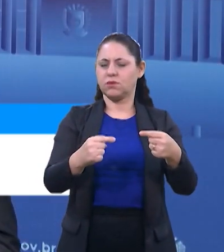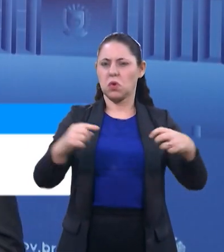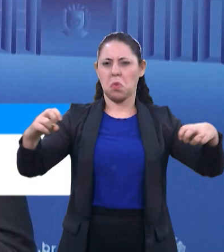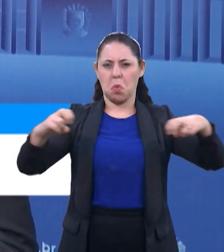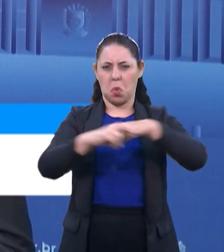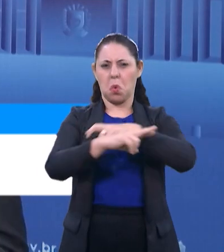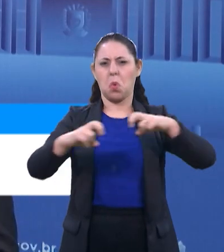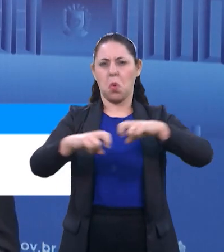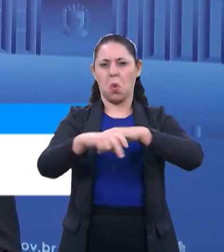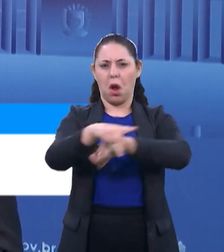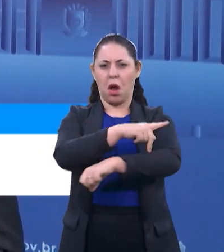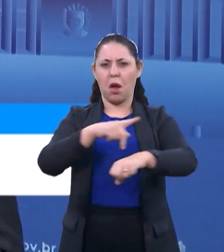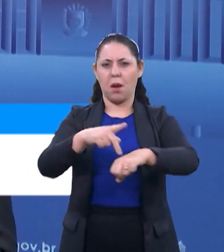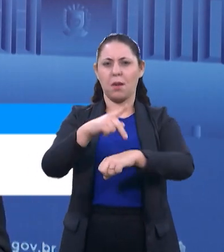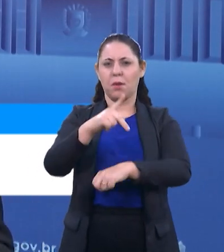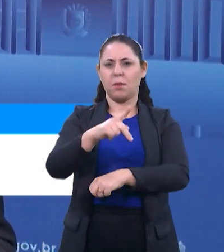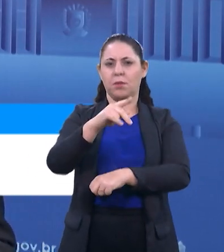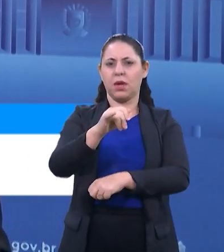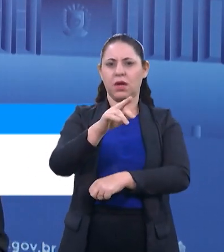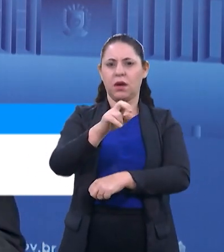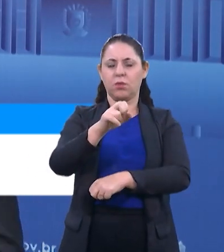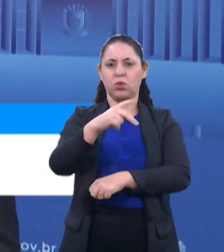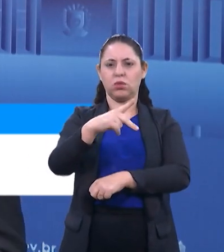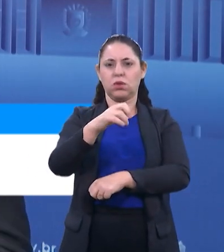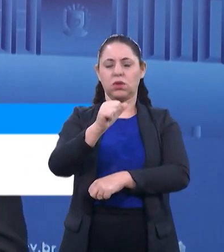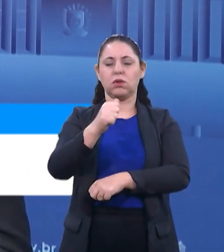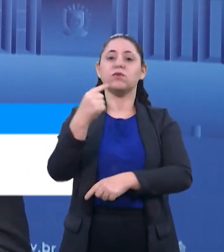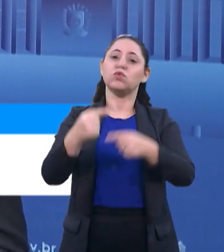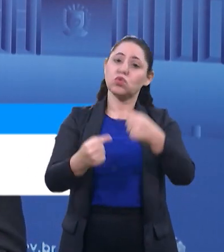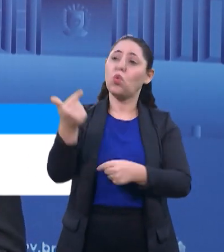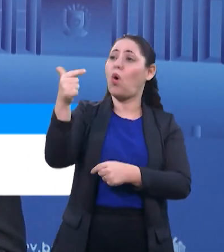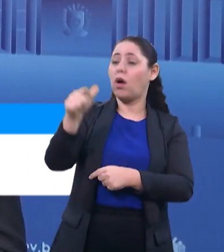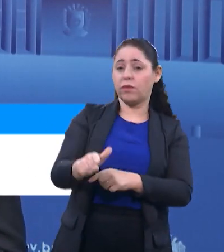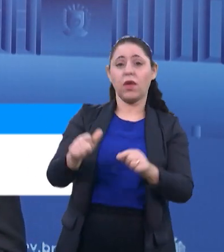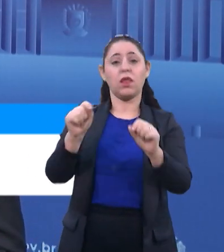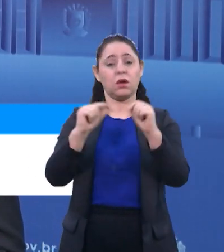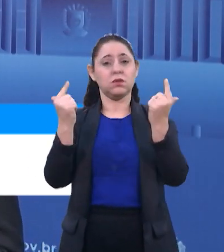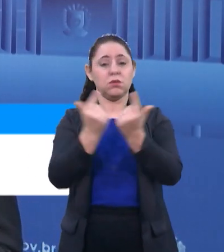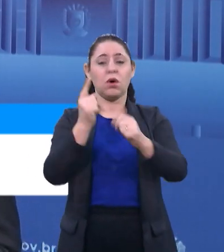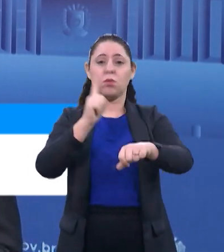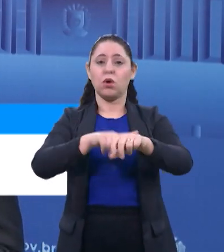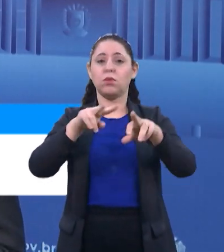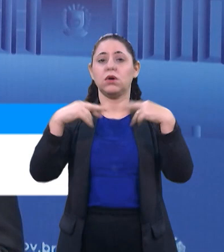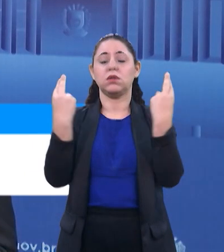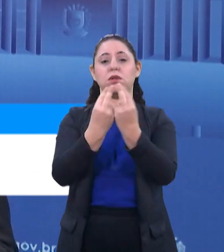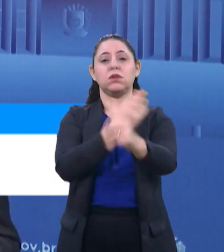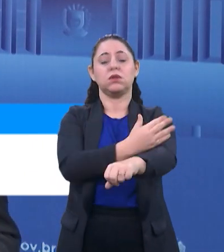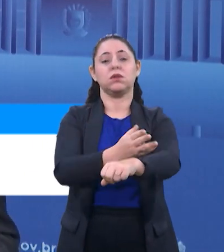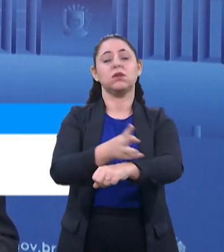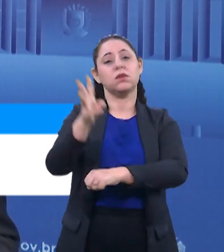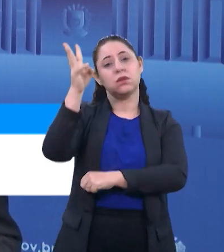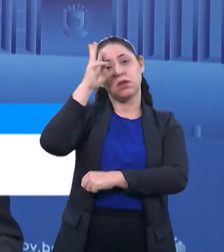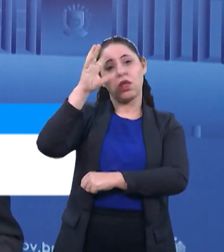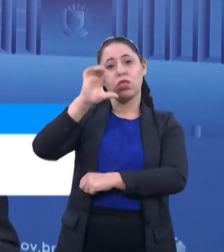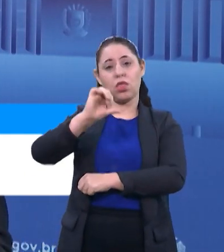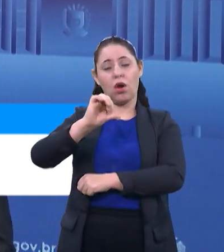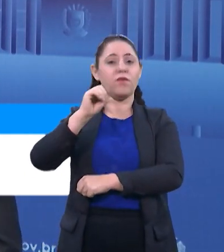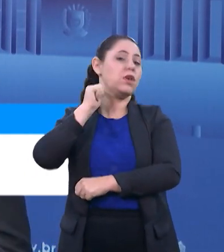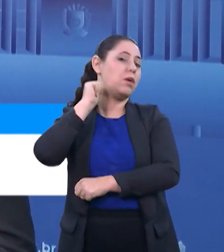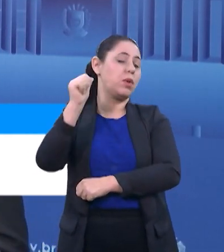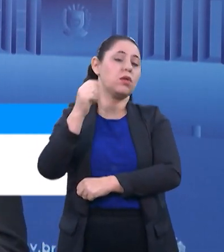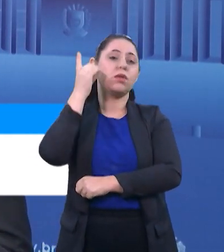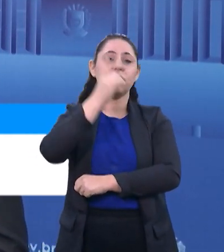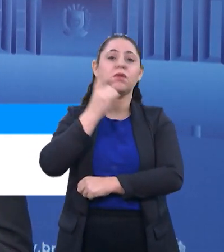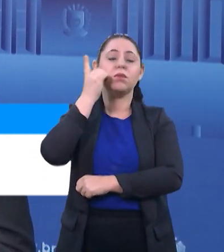sobre o tráfego intenso na Estrada Parque de Piraputanga foi discutido novamente na Casa de Leis durante a sessão plenária desta terça-feira, 9